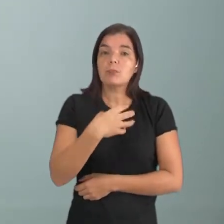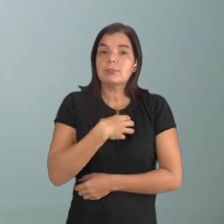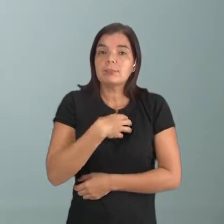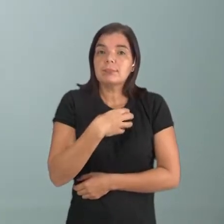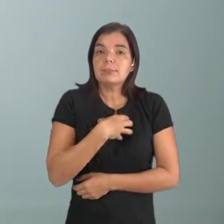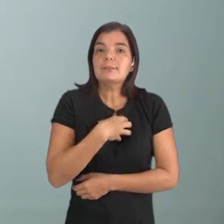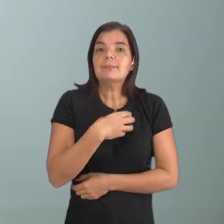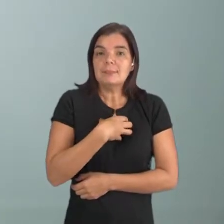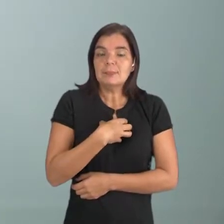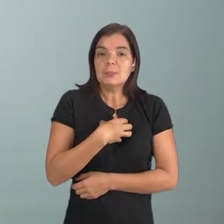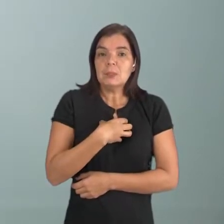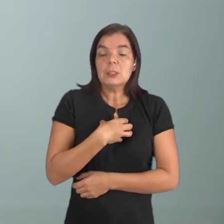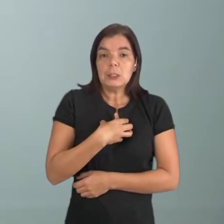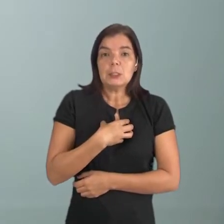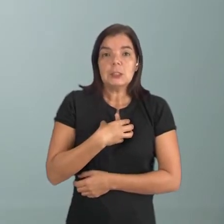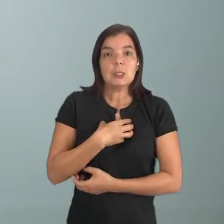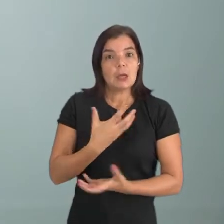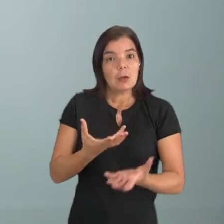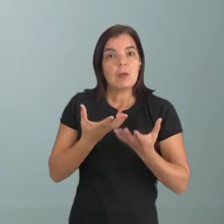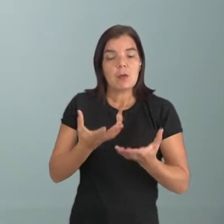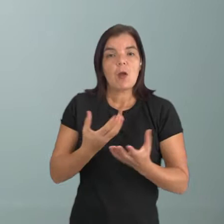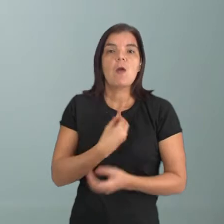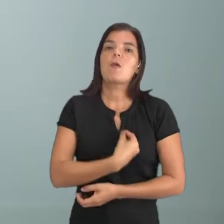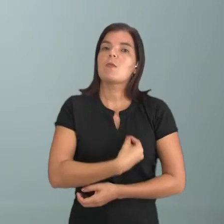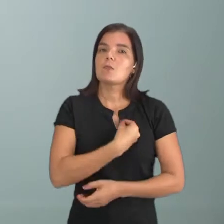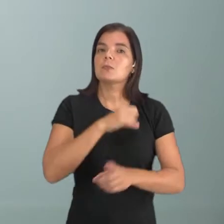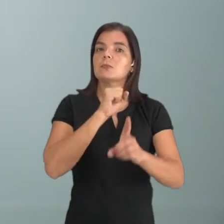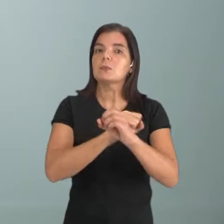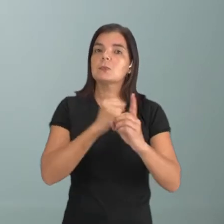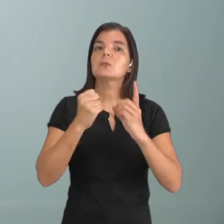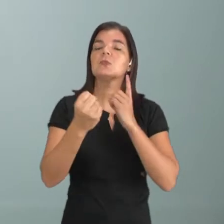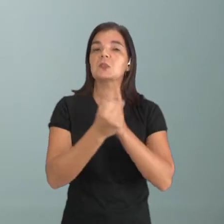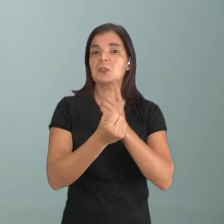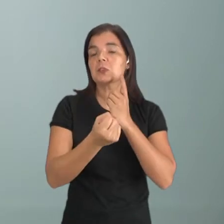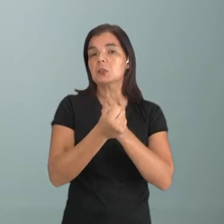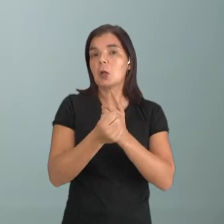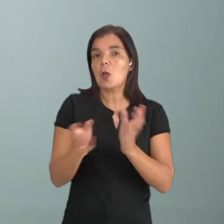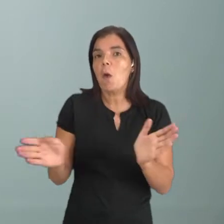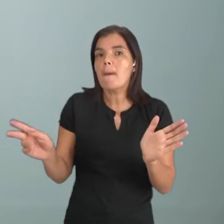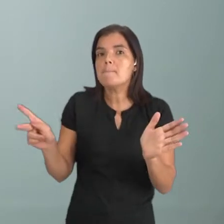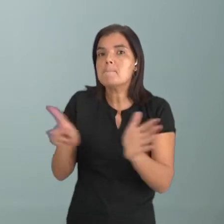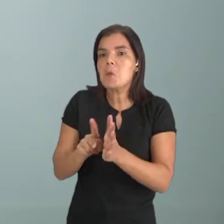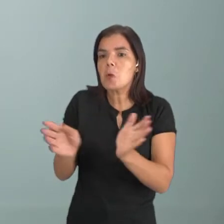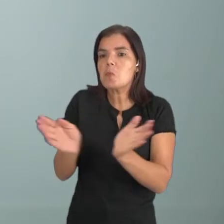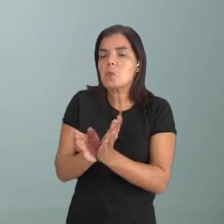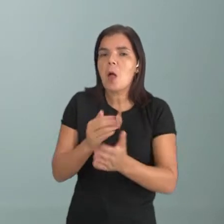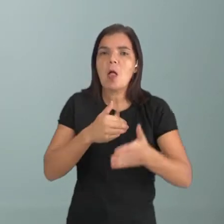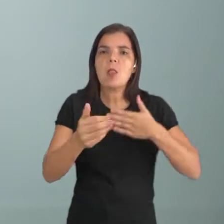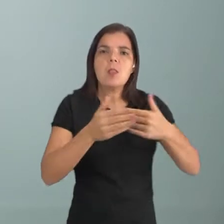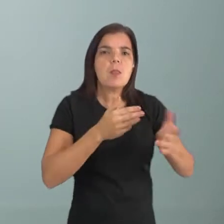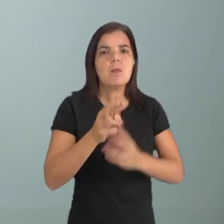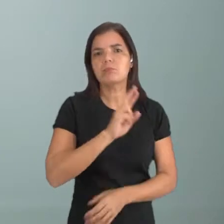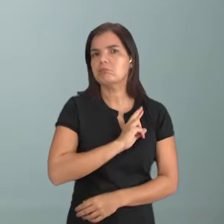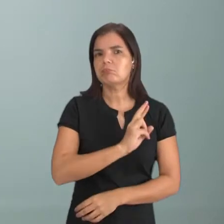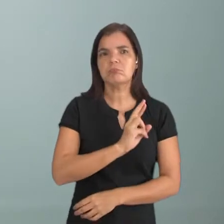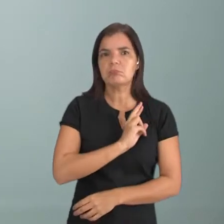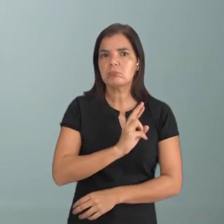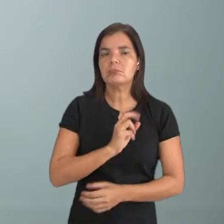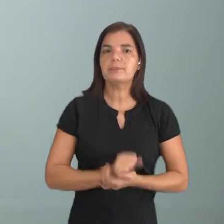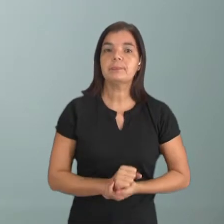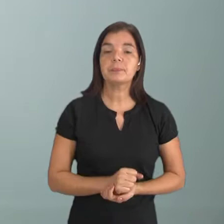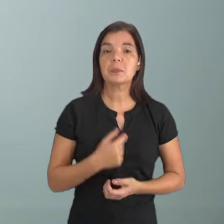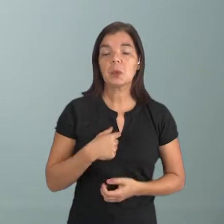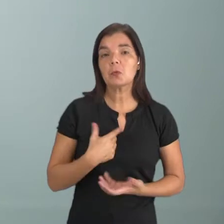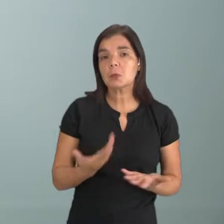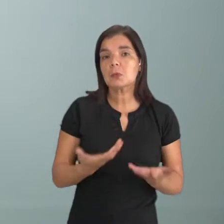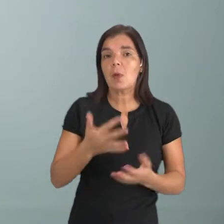que a pessoa adota e vive na sociedade sem pertencer a nenhuma religião. Você